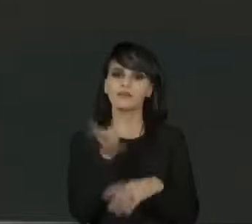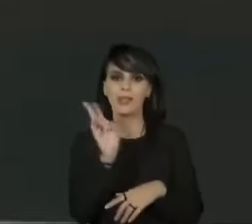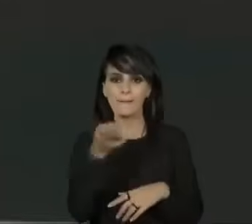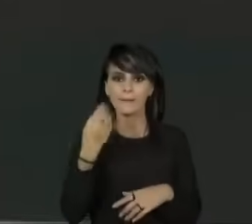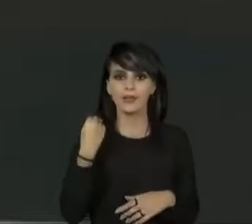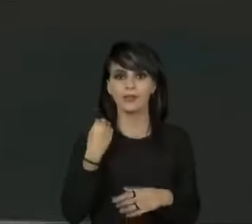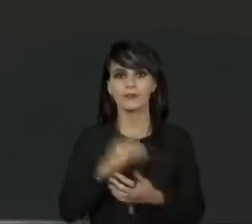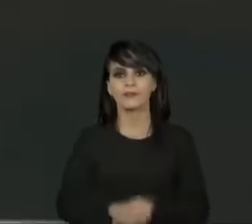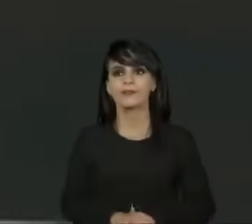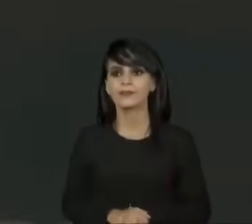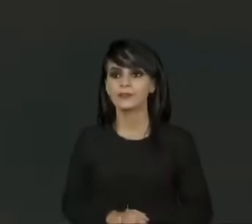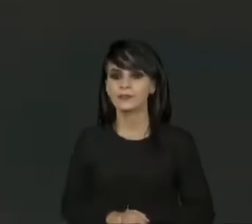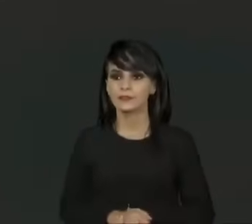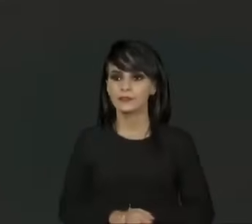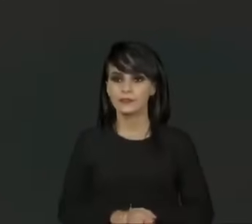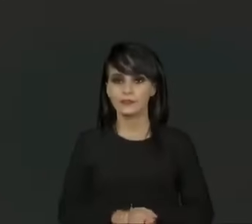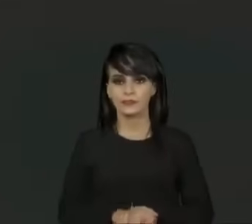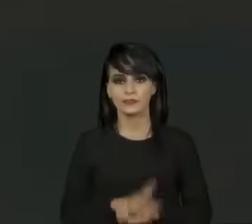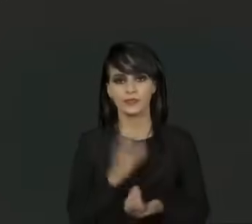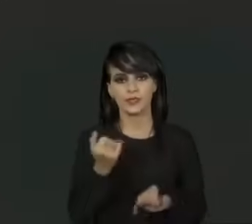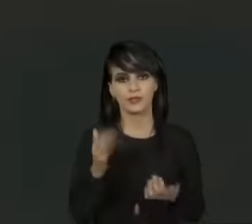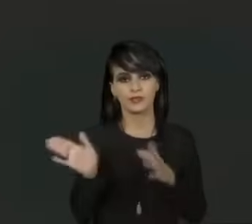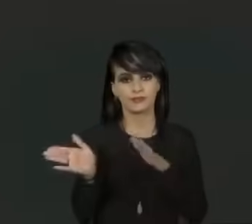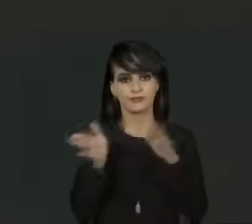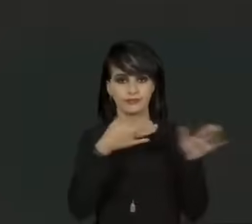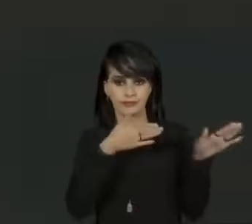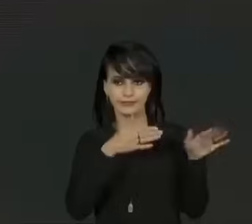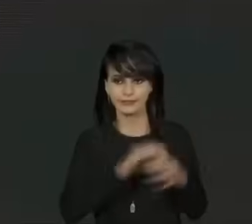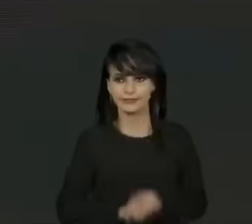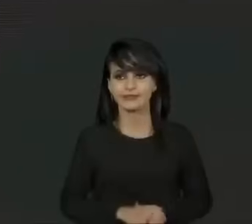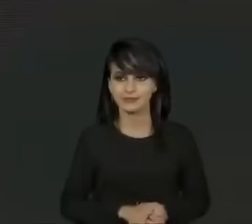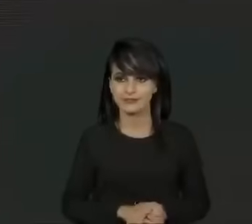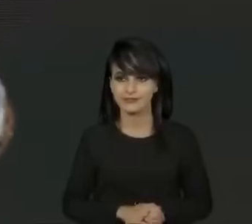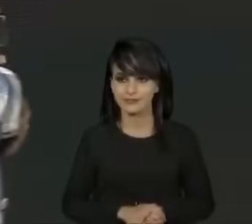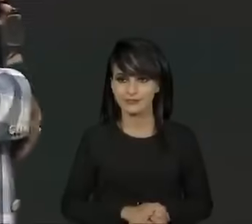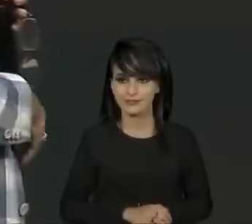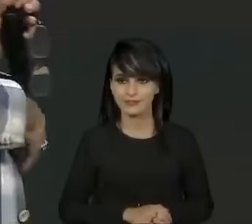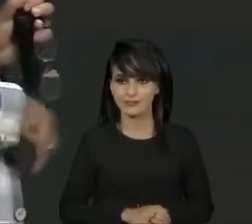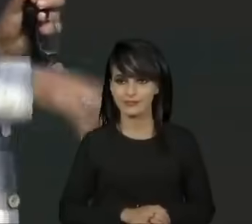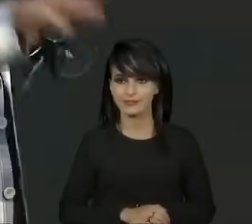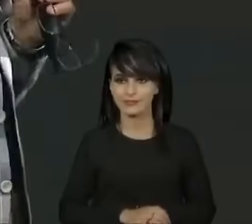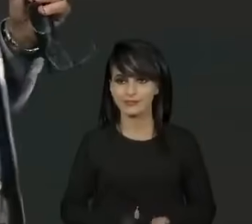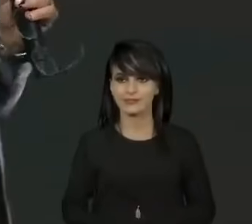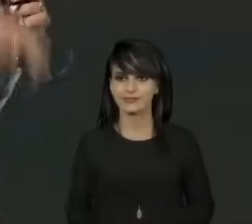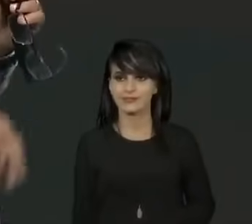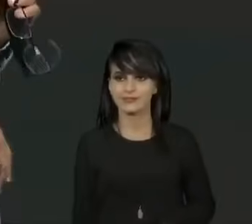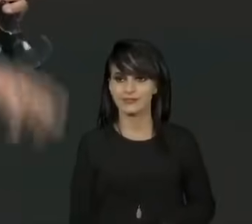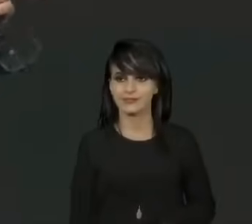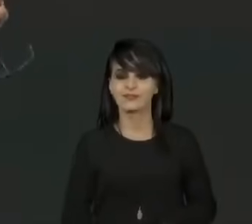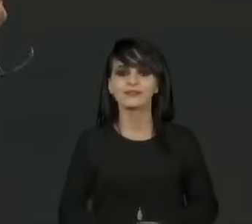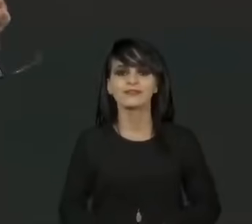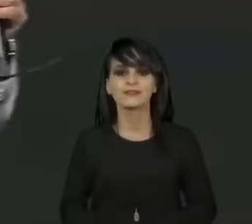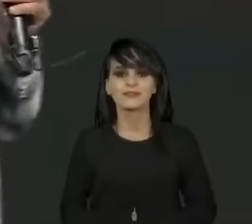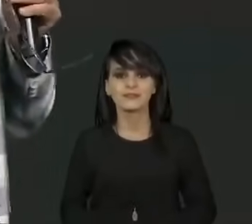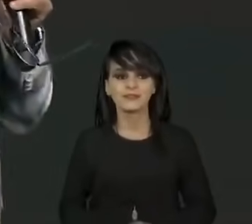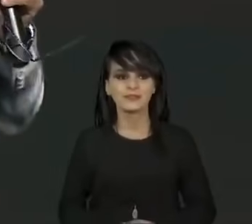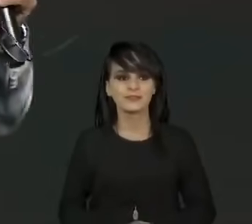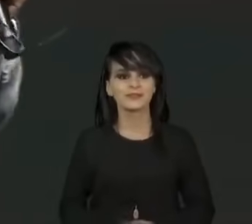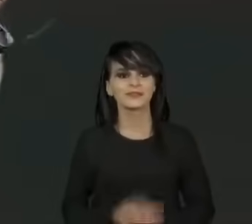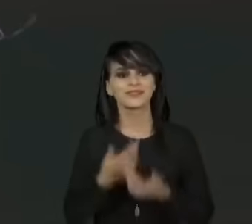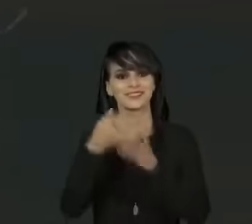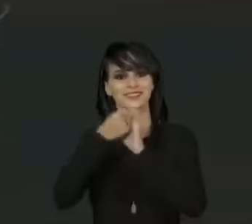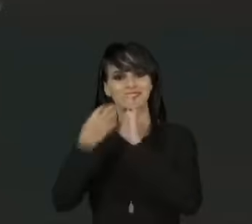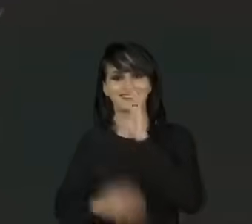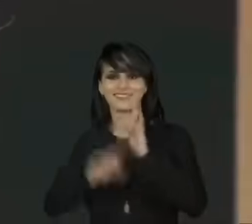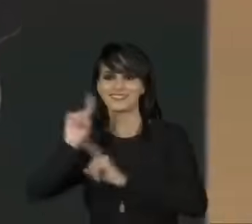vive Vamos mudar o disco vamos lá deixa eu falar algumas características positivas